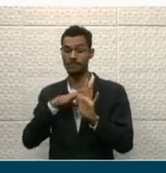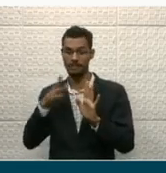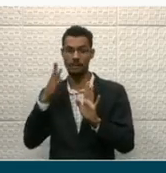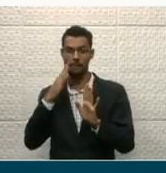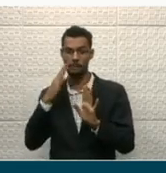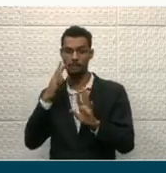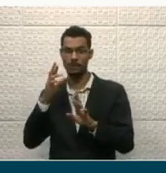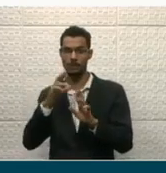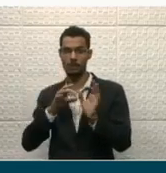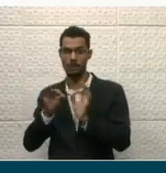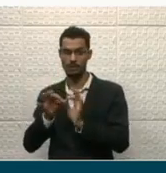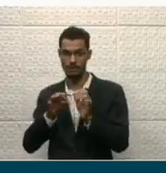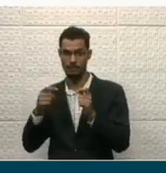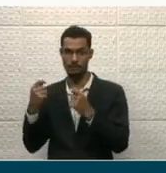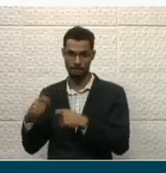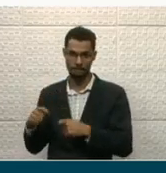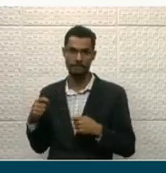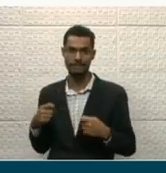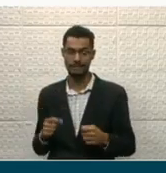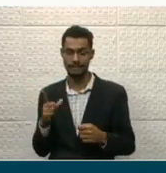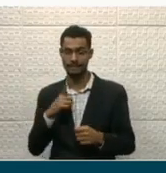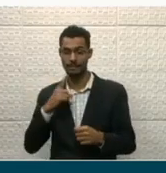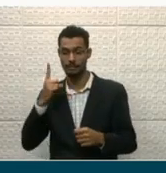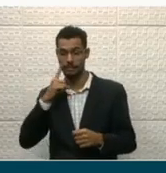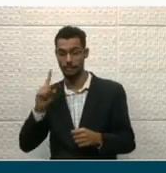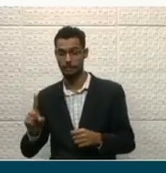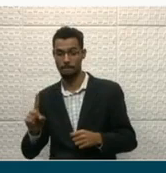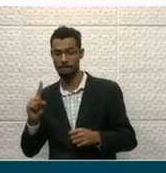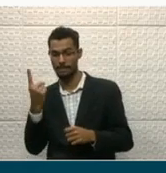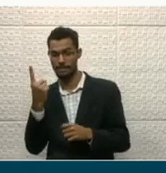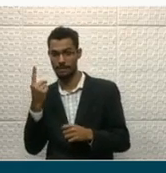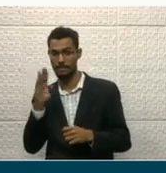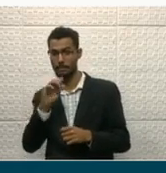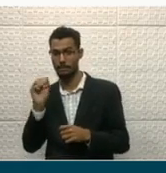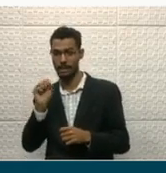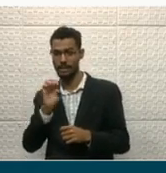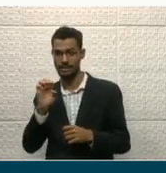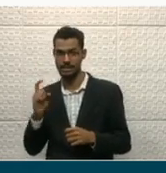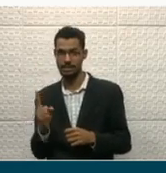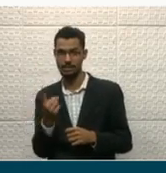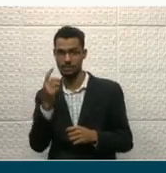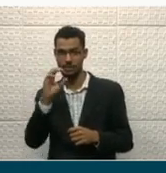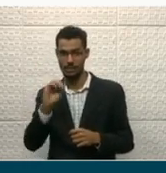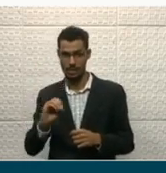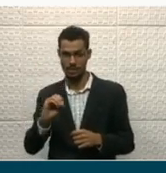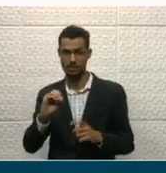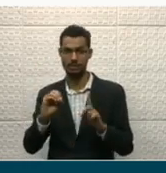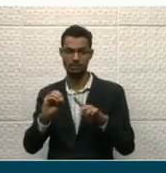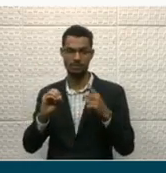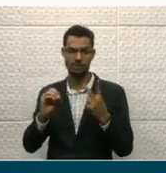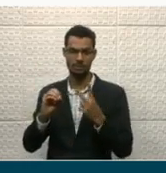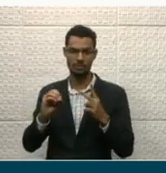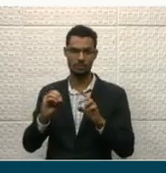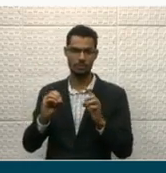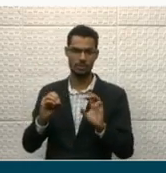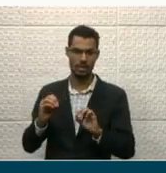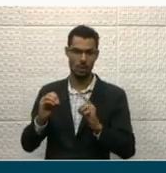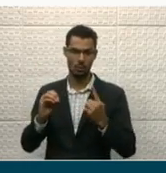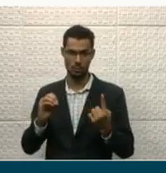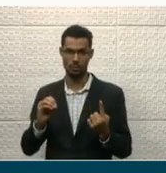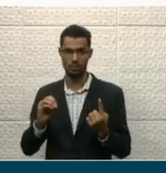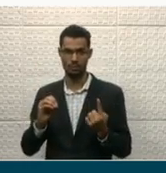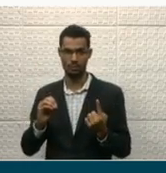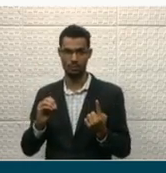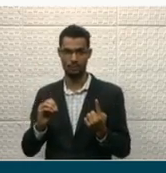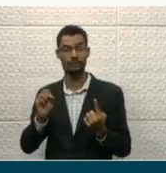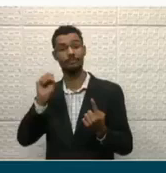essa ordenação. Primeiro, o primeiro vetor da base, que é 1, 0, e depois o segundo, 0, 1.